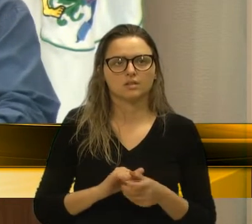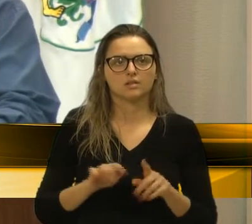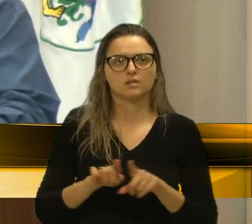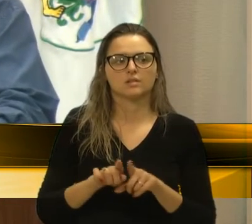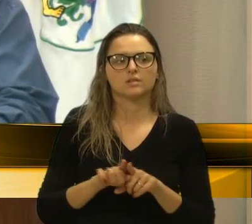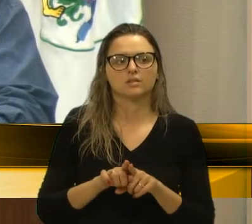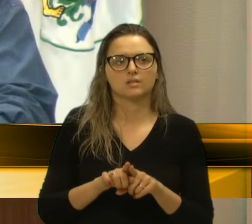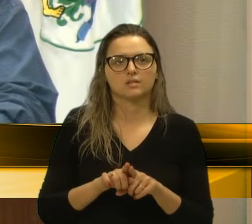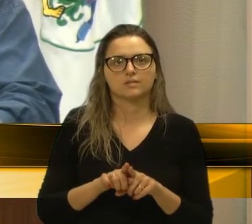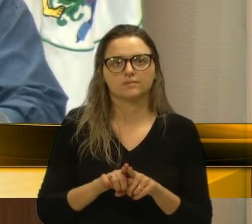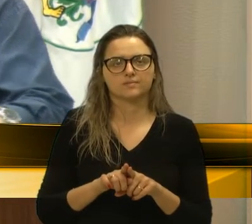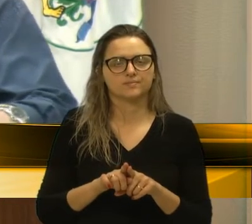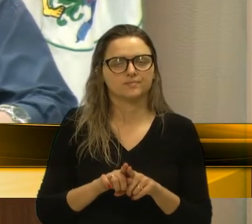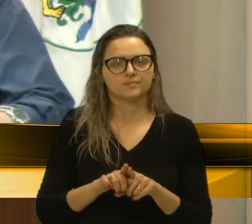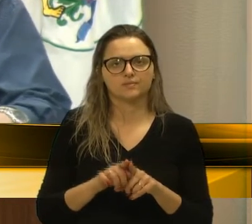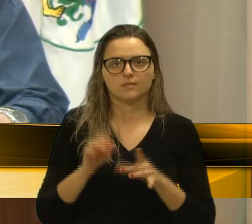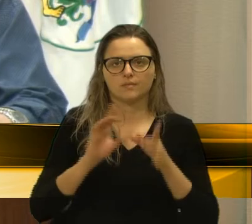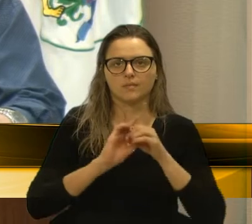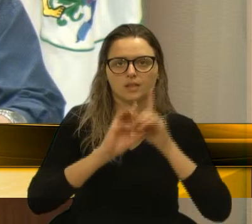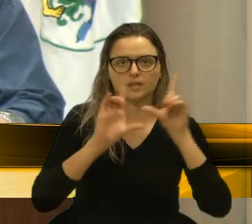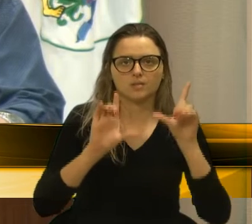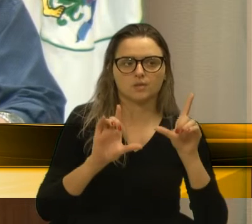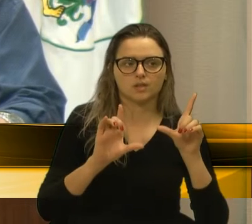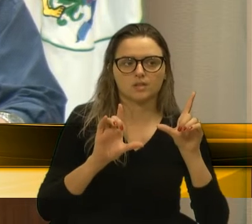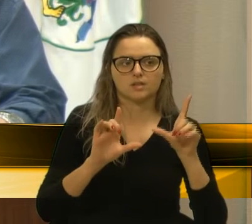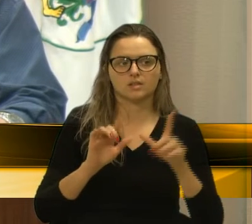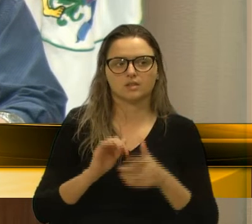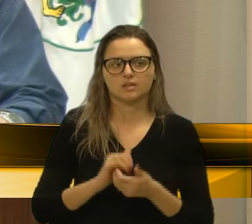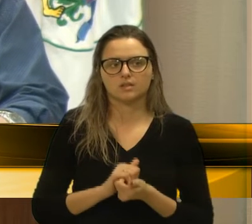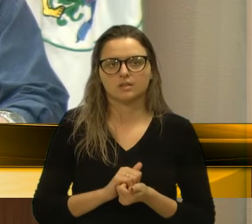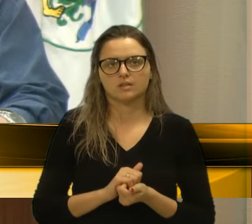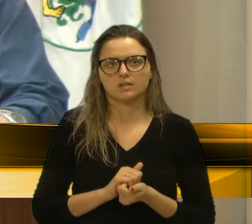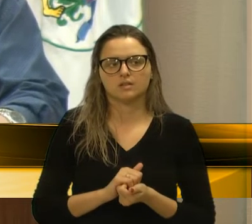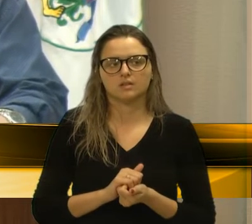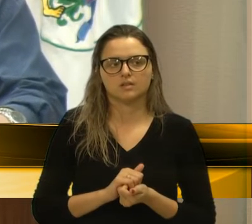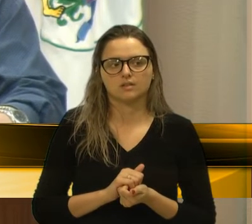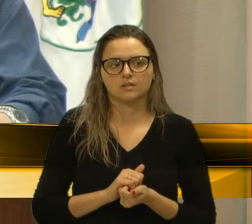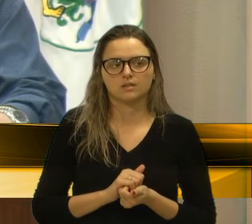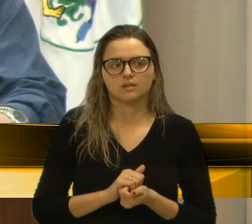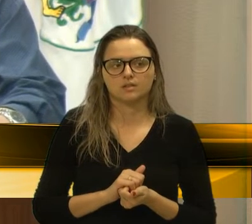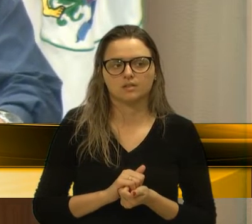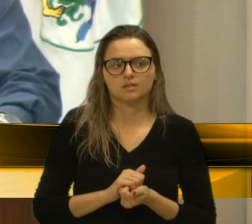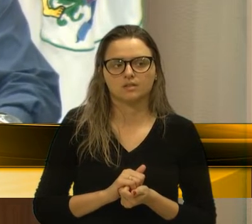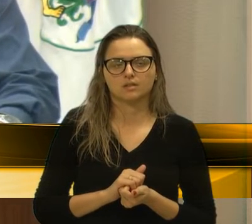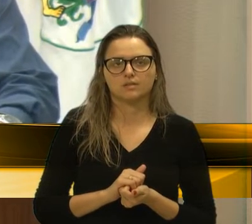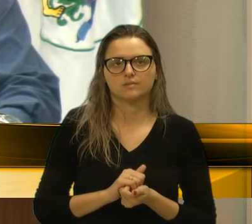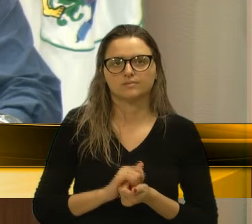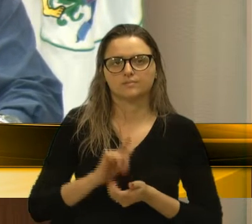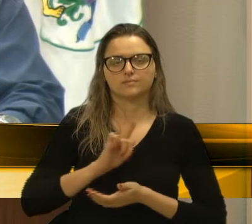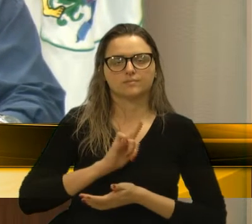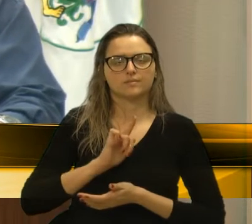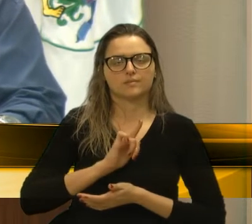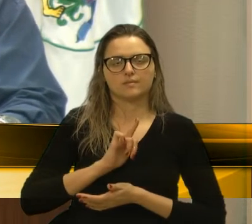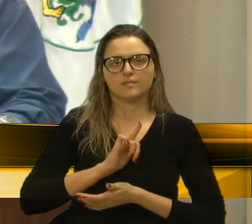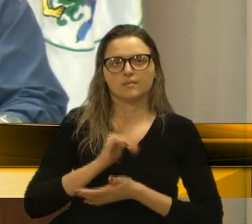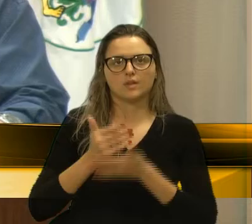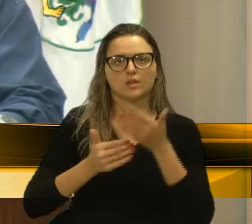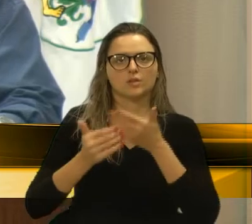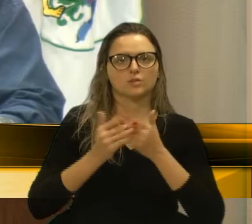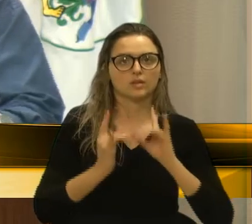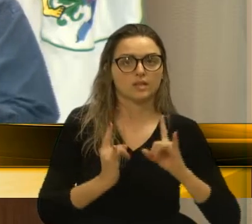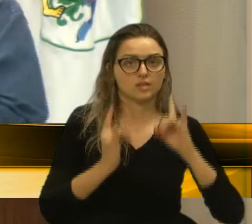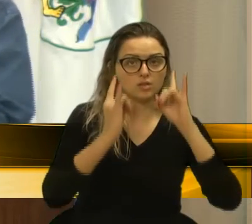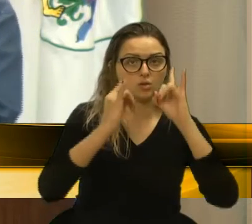inimigas, né, da democracia. Mas se fala também da derrubada das torres nos Estados